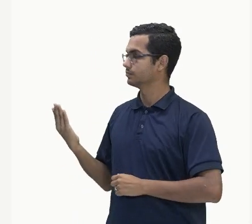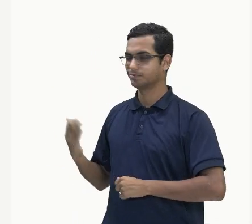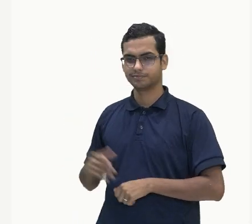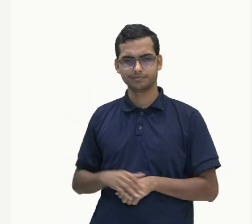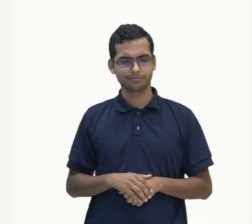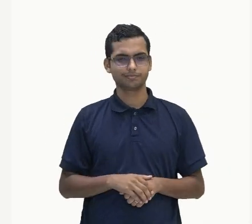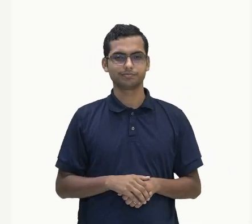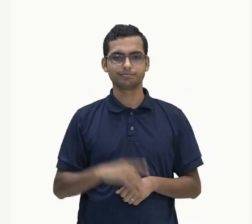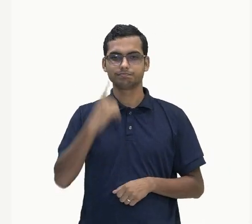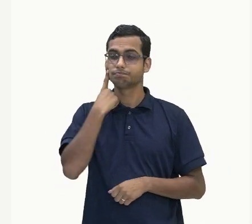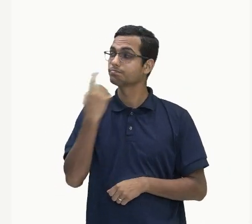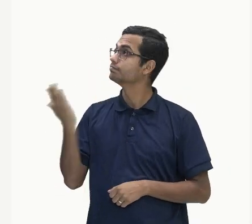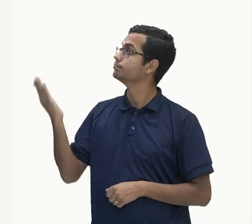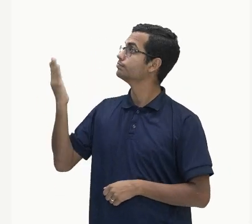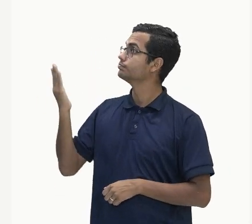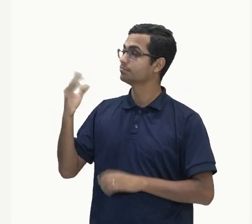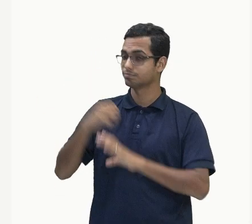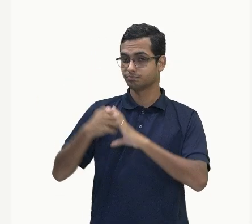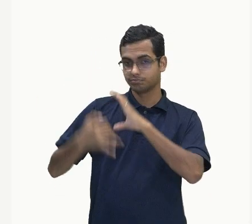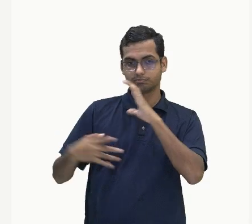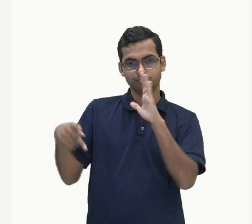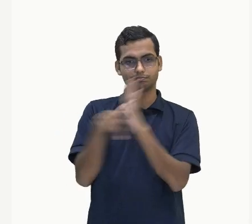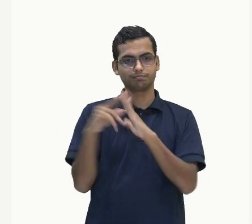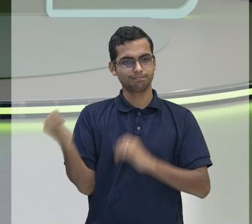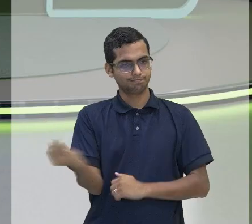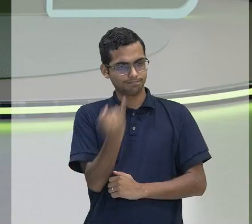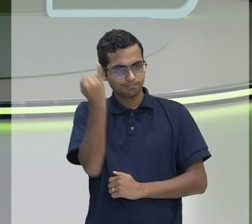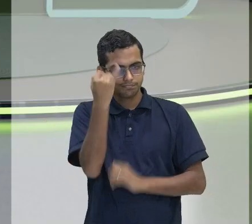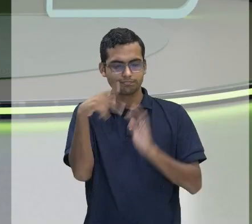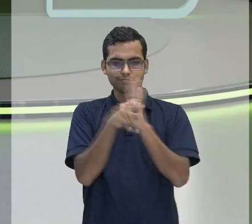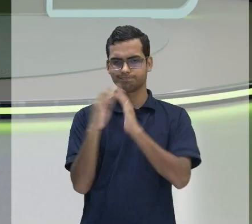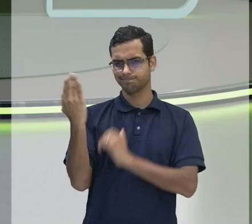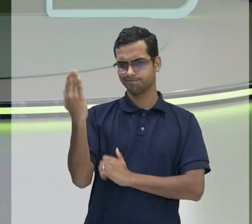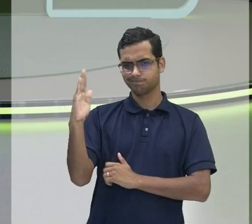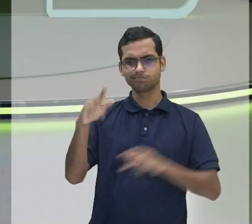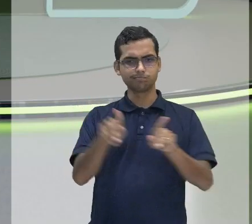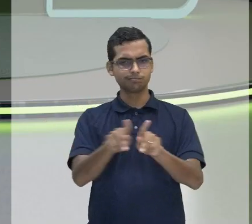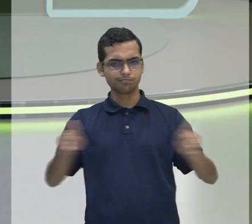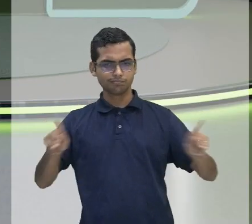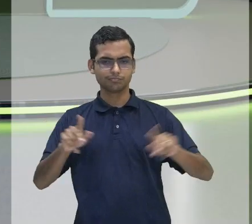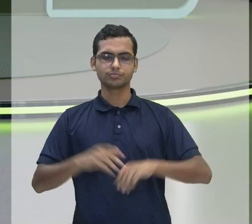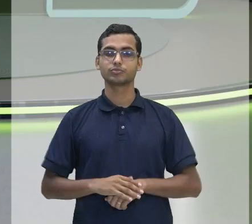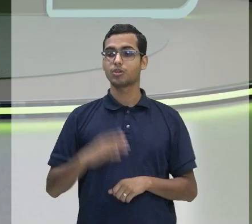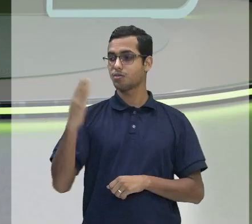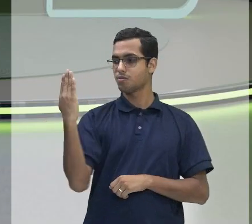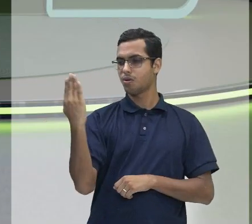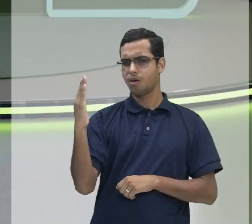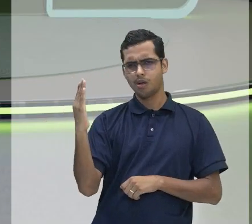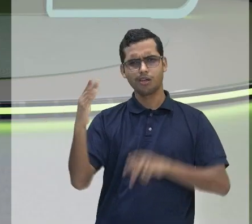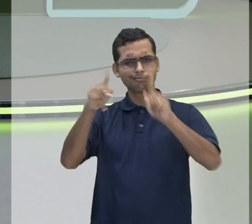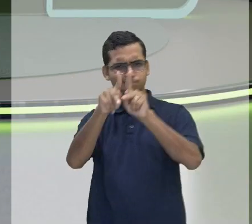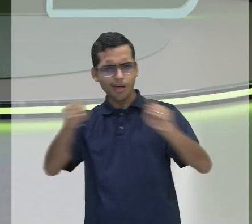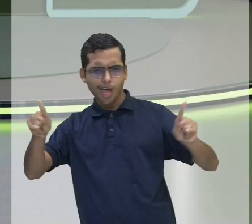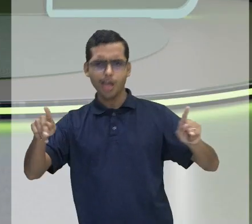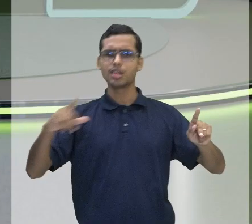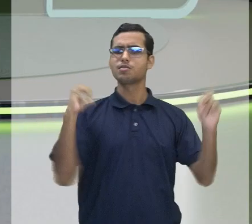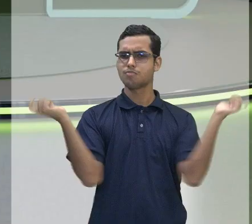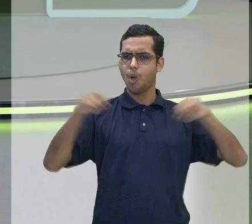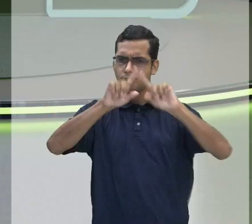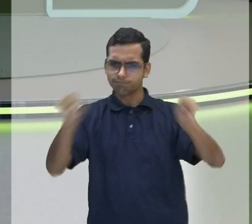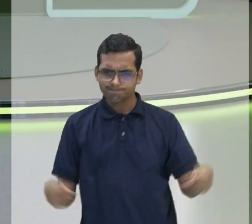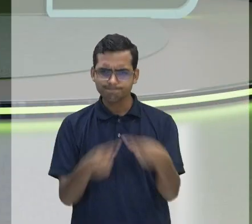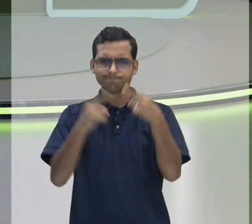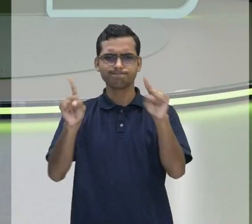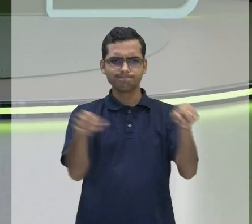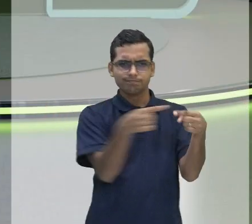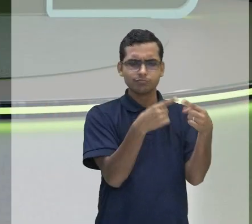É uma propriedade importante dos espelhos planos. Os espelhos planos, eles também podem ser associados entre si,